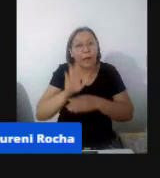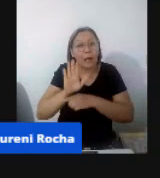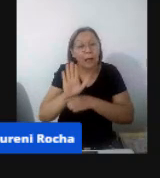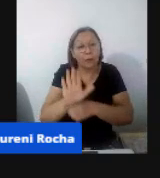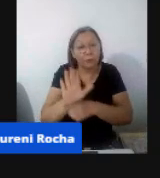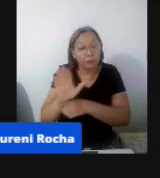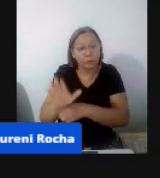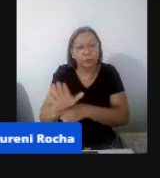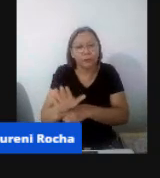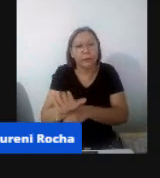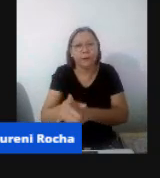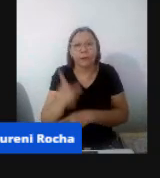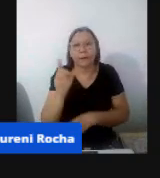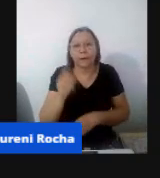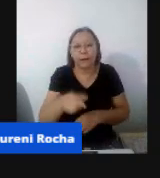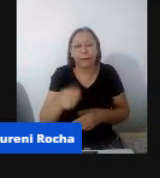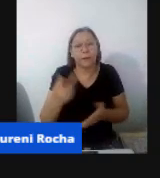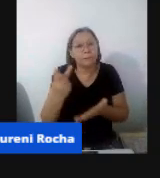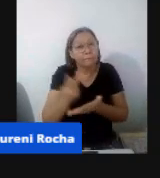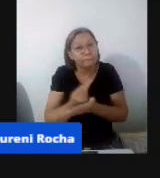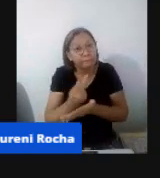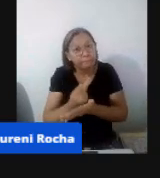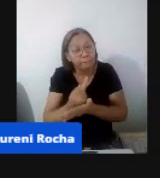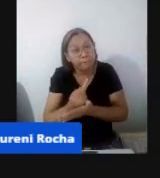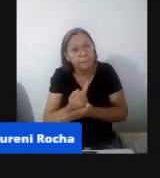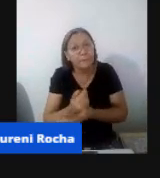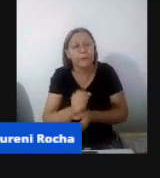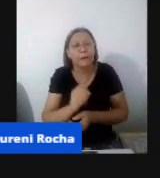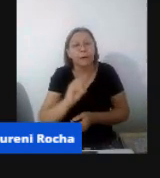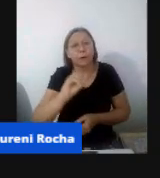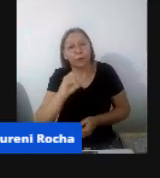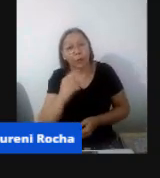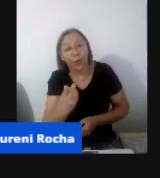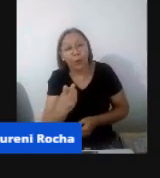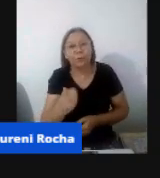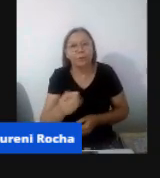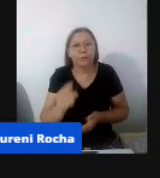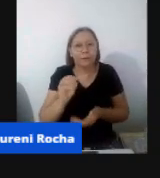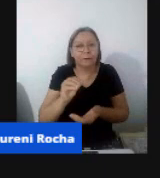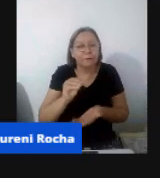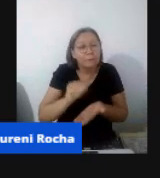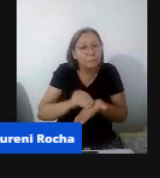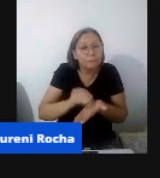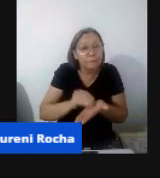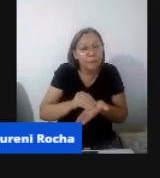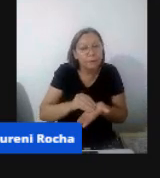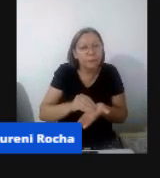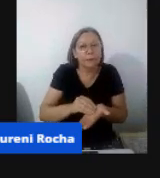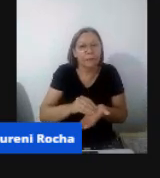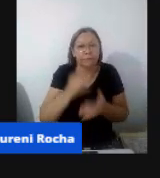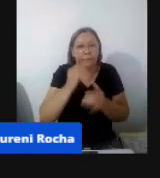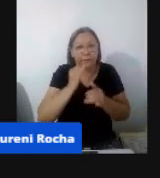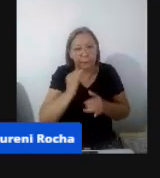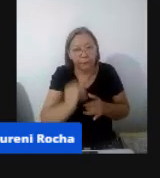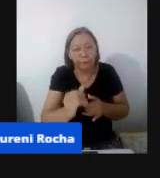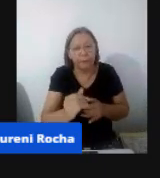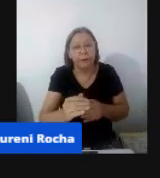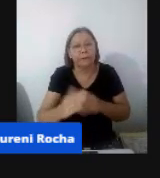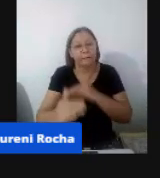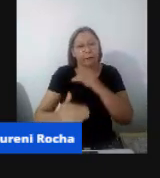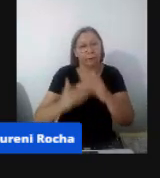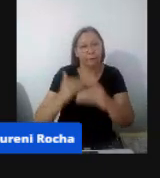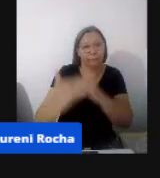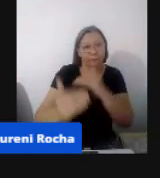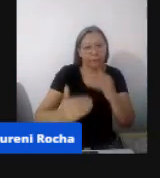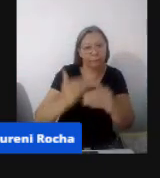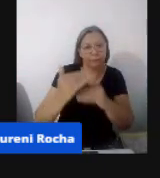atos falhos. Então, ele te ajuda a dar uma resposta que vai contribuir tanto para o seu conhecimento, como para manter esse